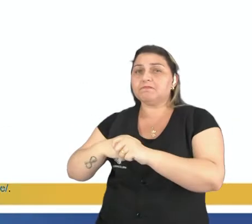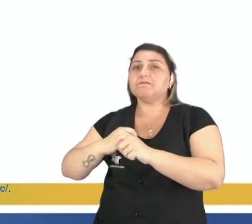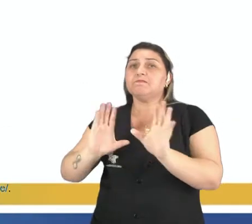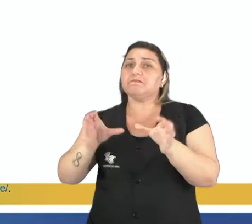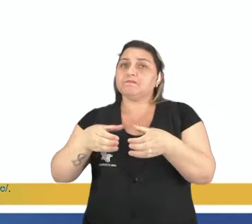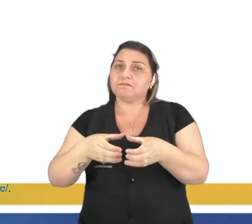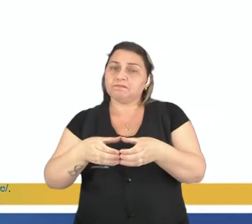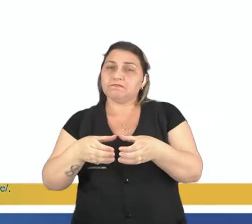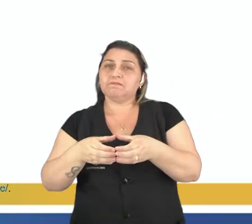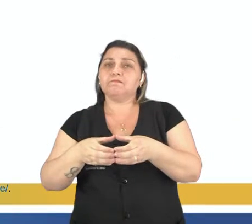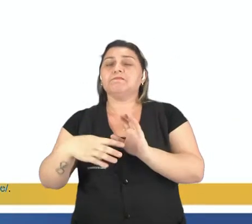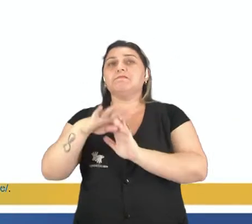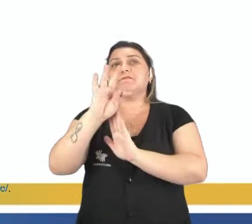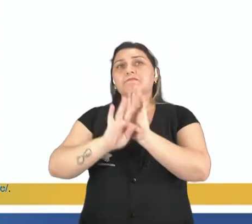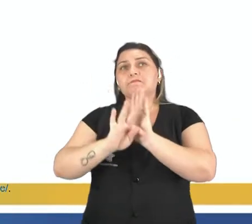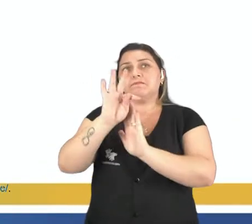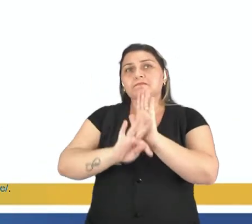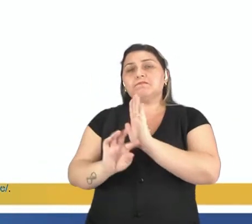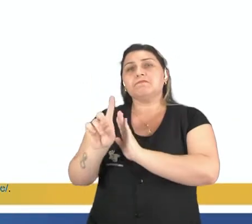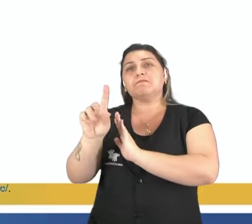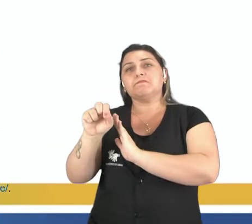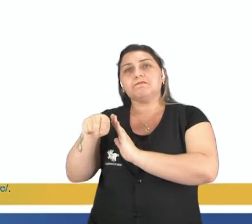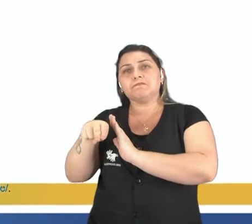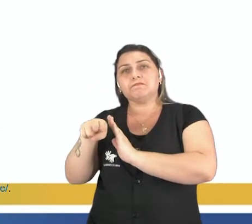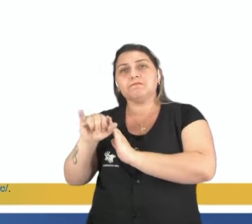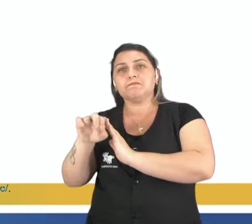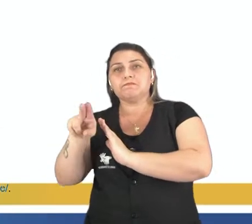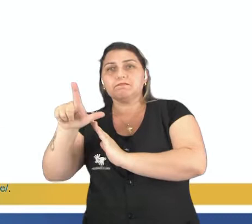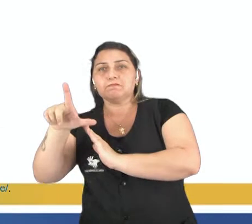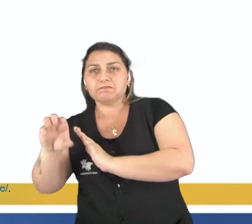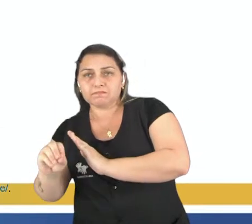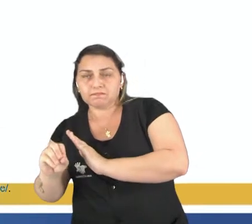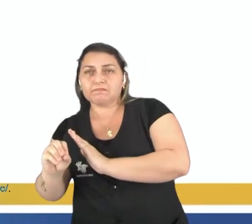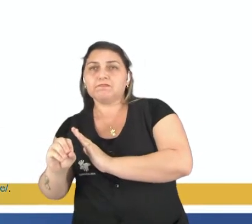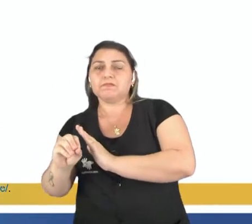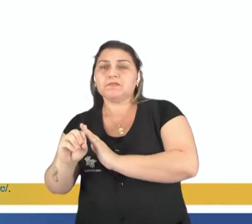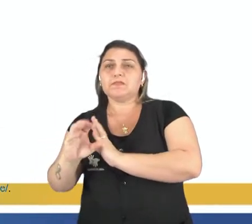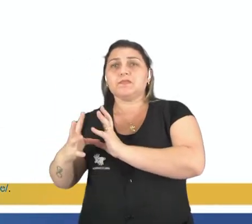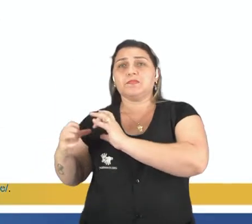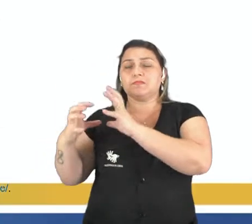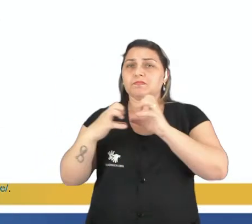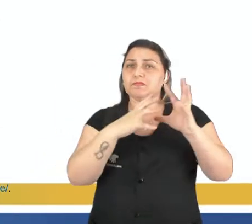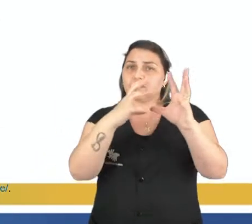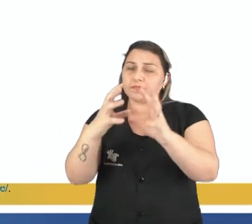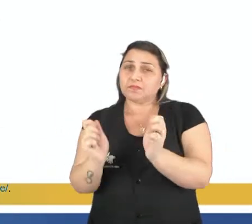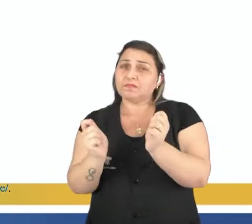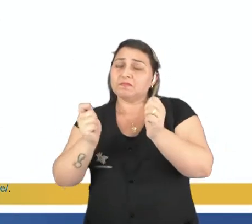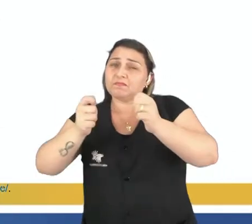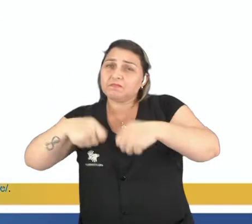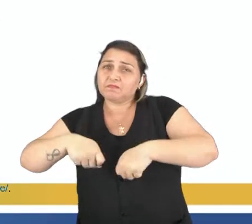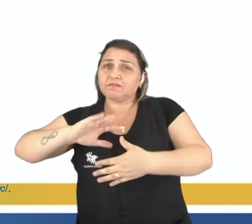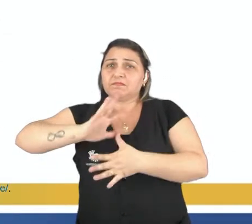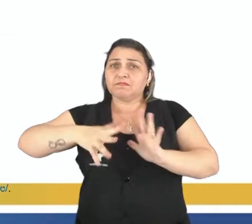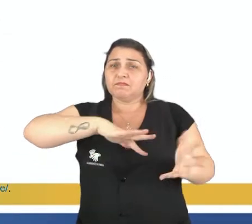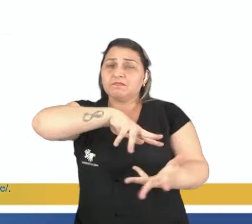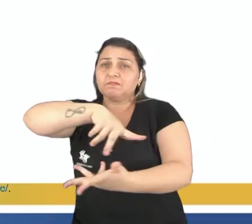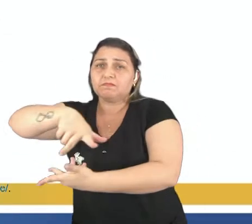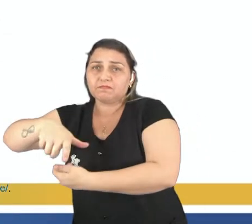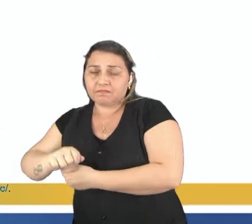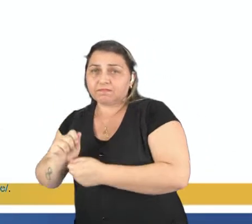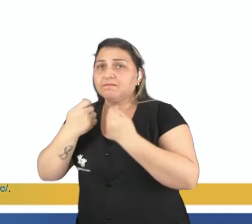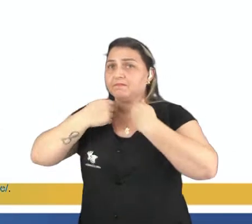clubes. Texto de Danilo Moliterno. Em meio às discussões sobre as condições epidemiológicas